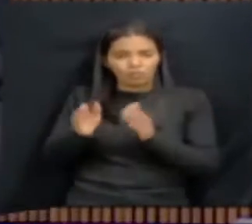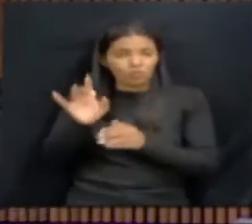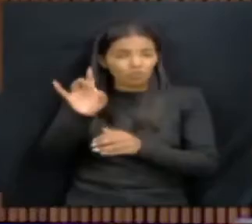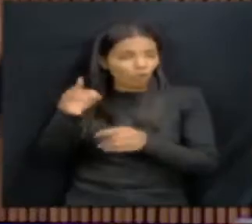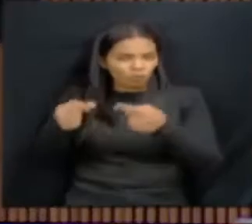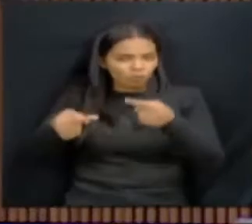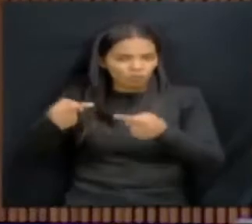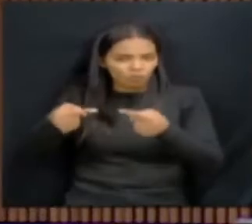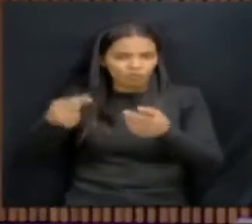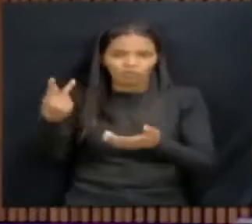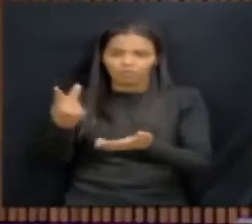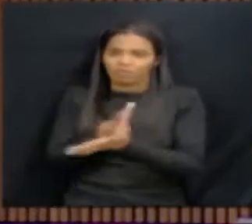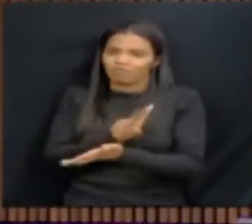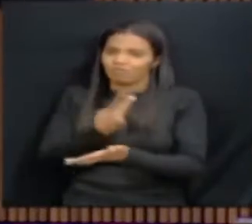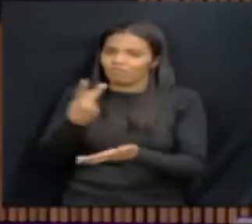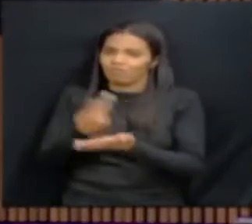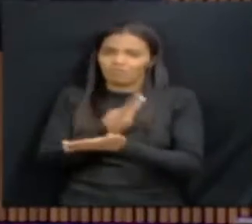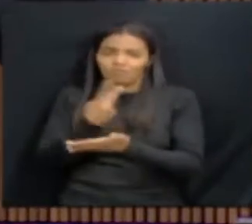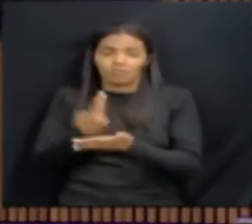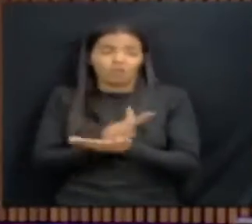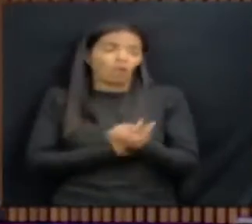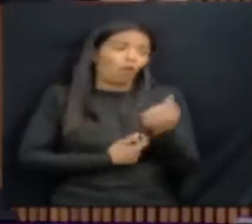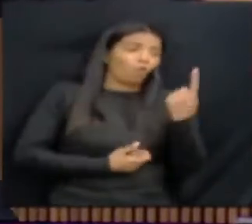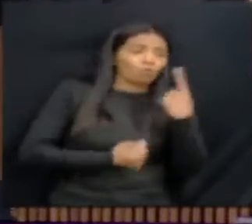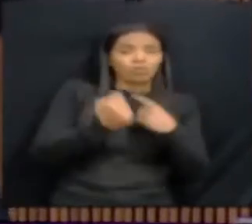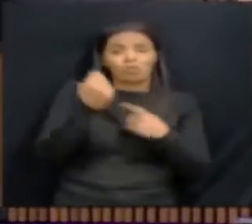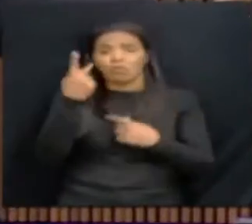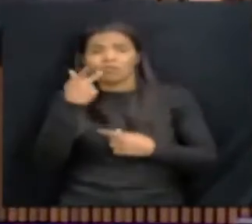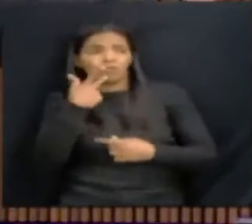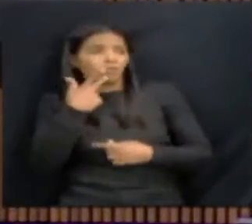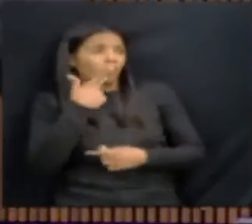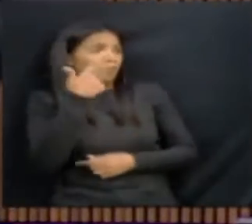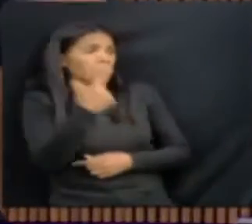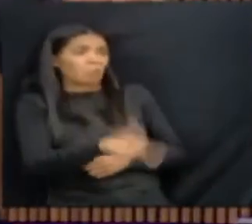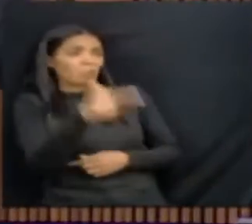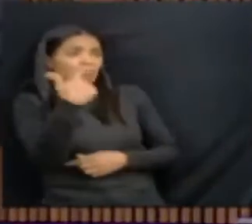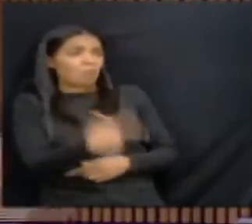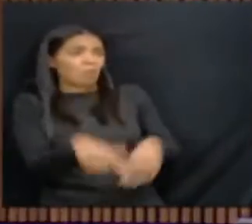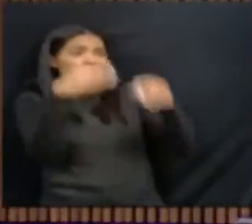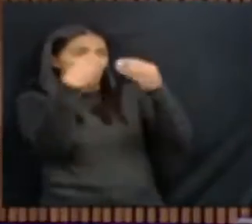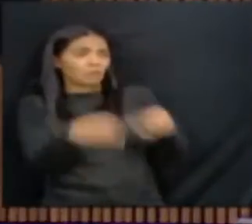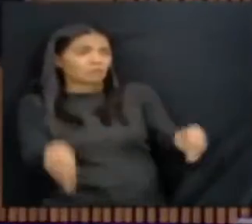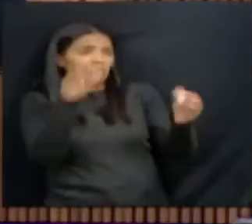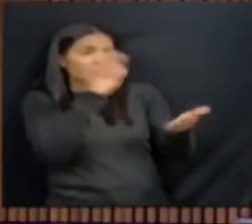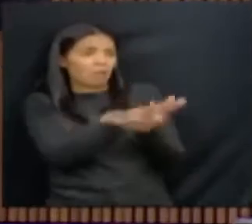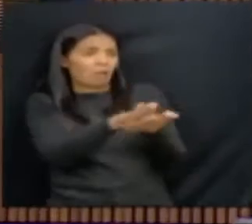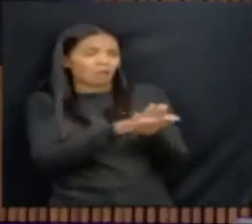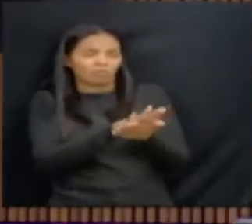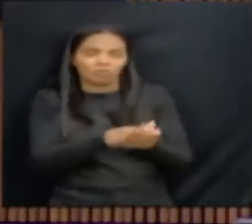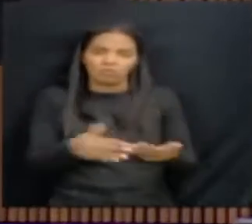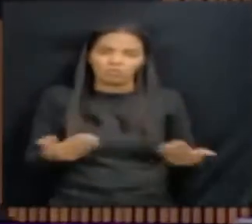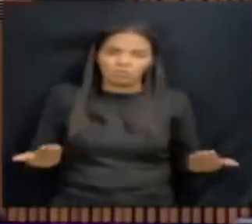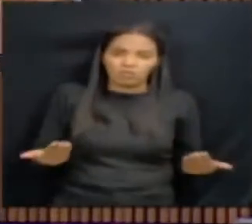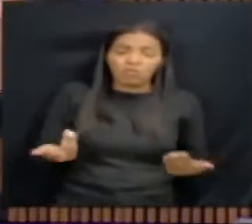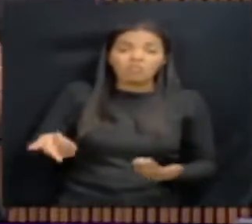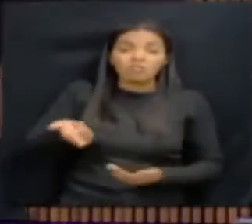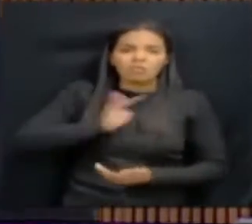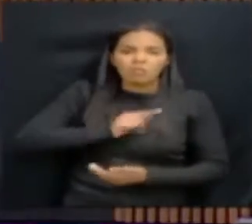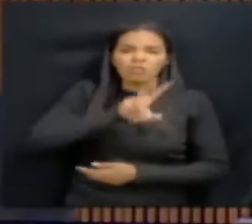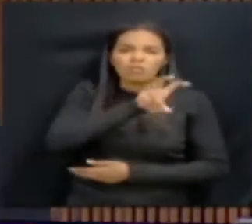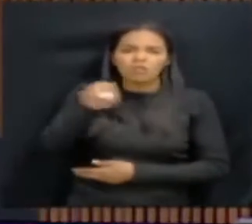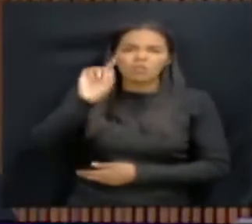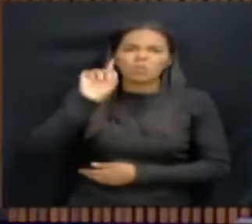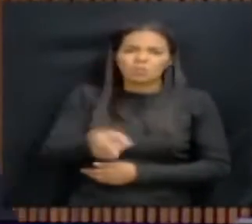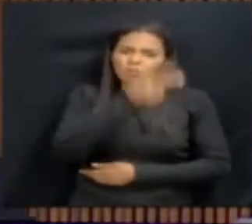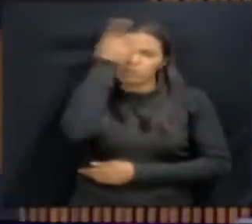erro. Alguns falam assim, não teve prejuízo para o Brasil financeiro. Gente, tivemos 500 mil mortos